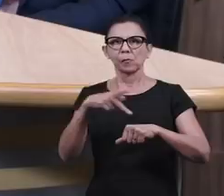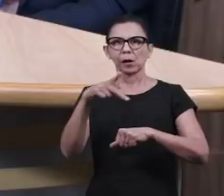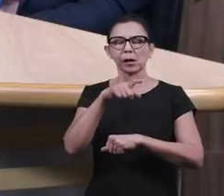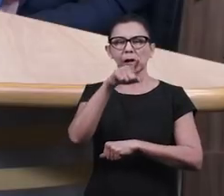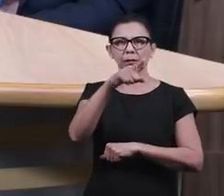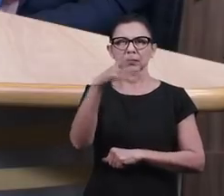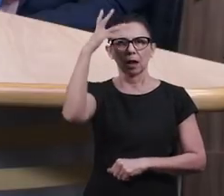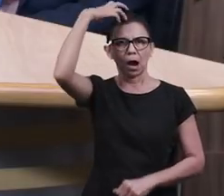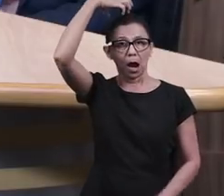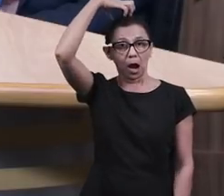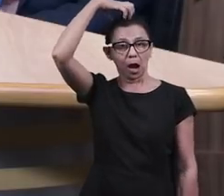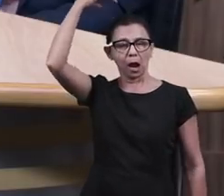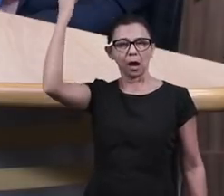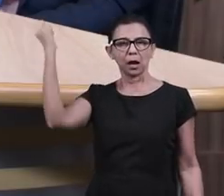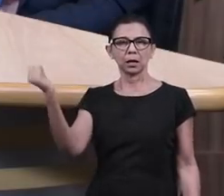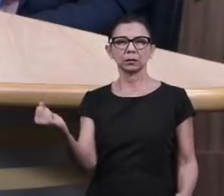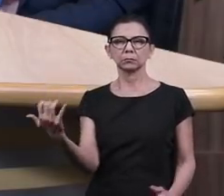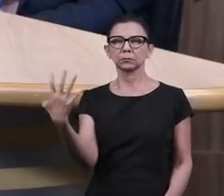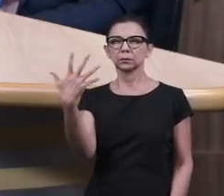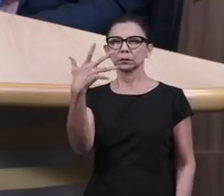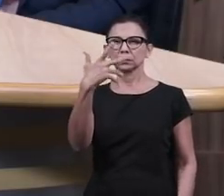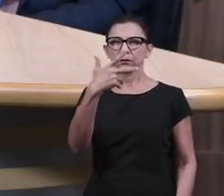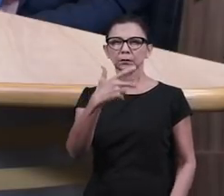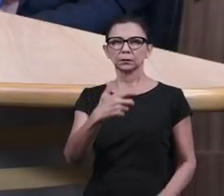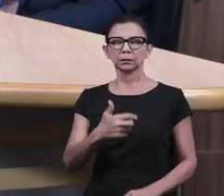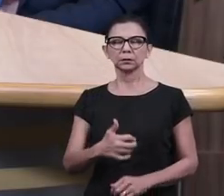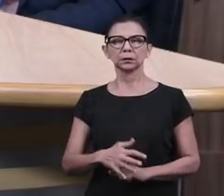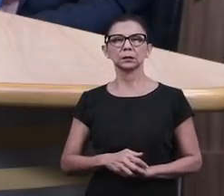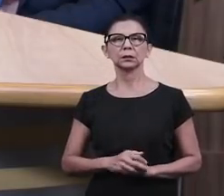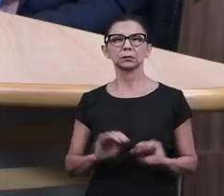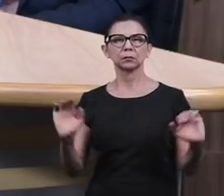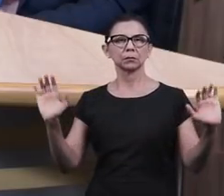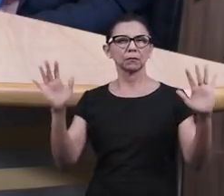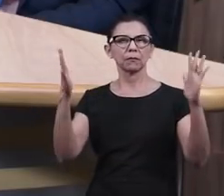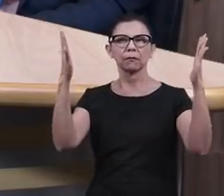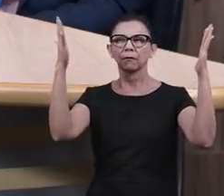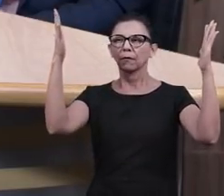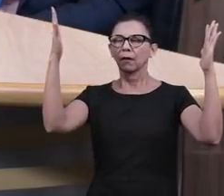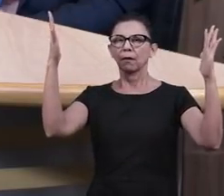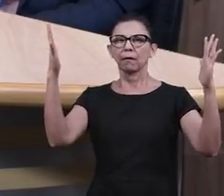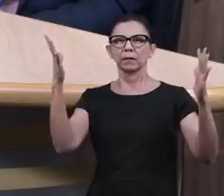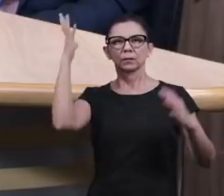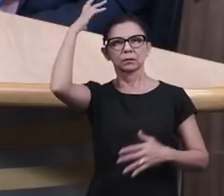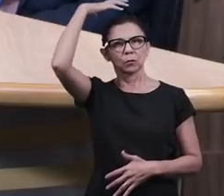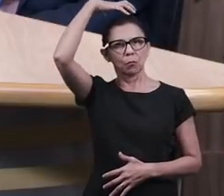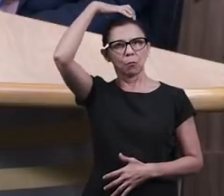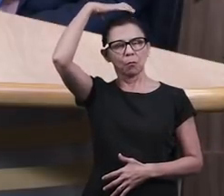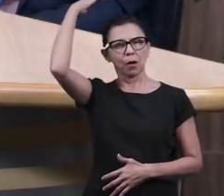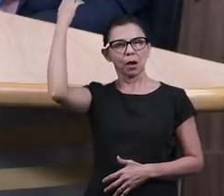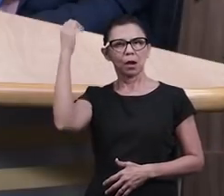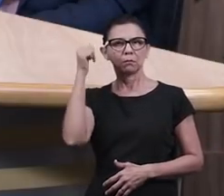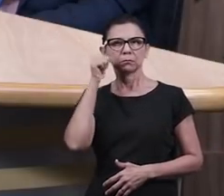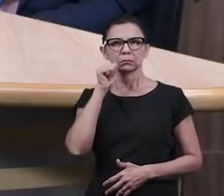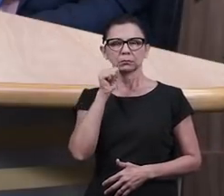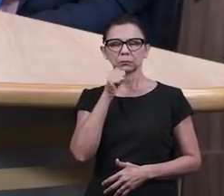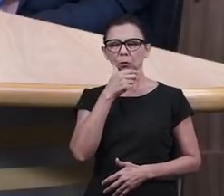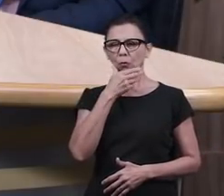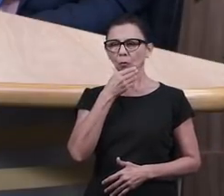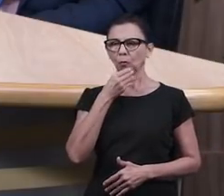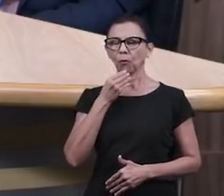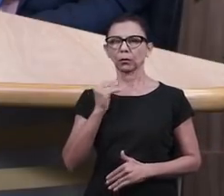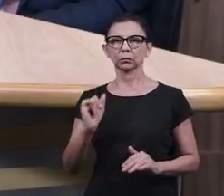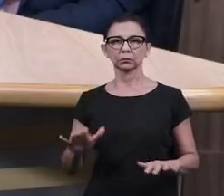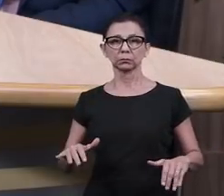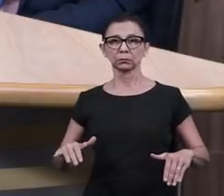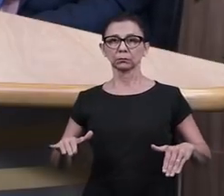ainda e tal, toda aquela beleza, todo aquele momento de grandeza,